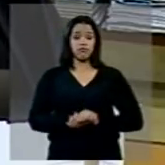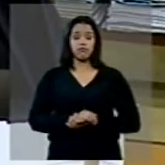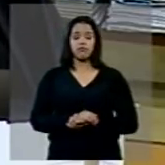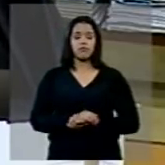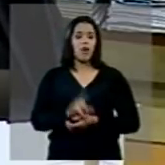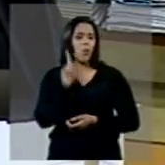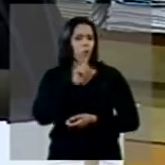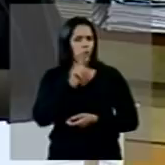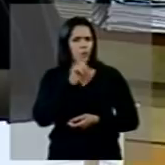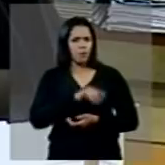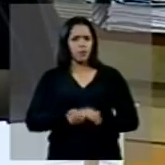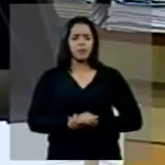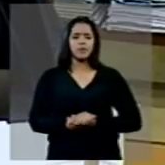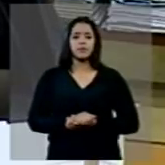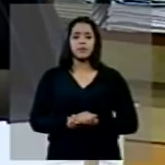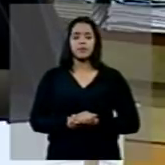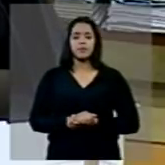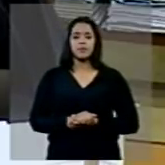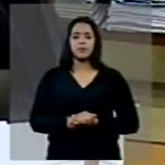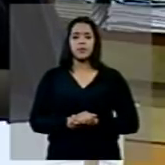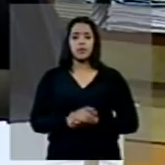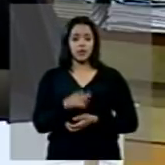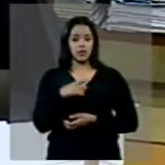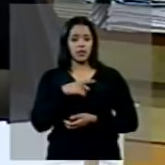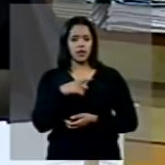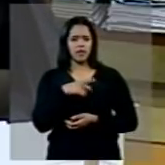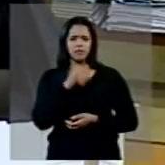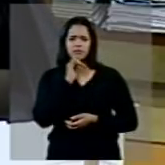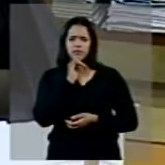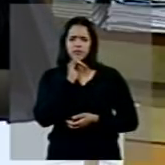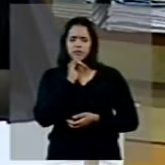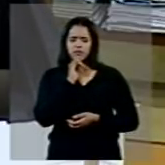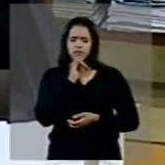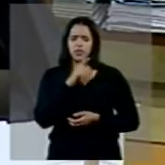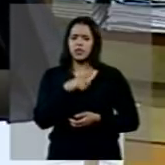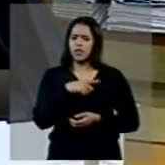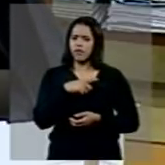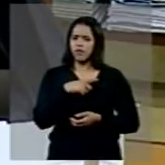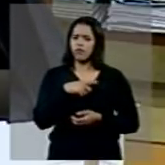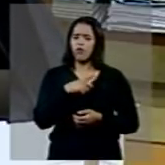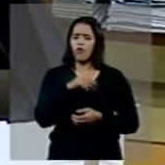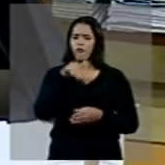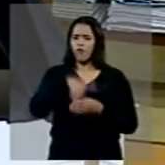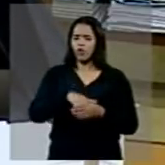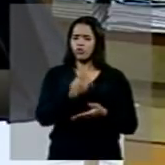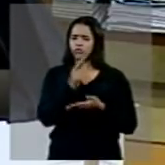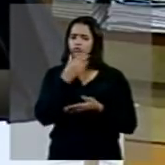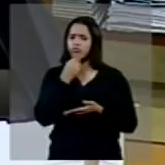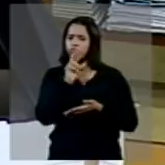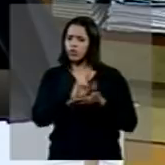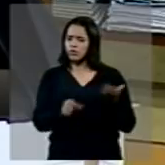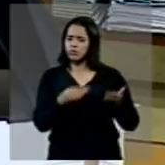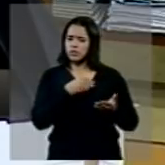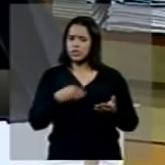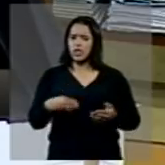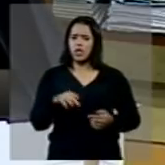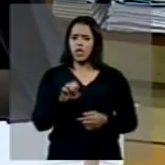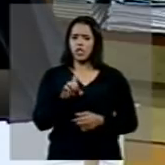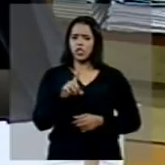fraude, este déficit. O acordo seguiu a divergência por mim inaugurada, contando com o reajuste do voto do relator, ministro Ademar